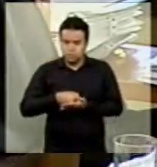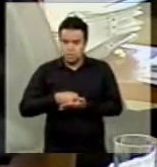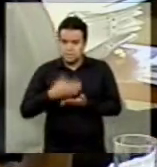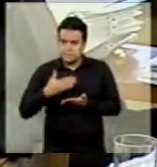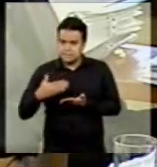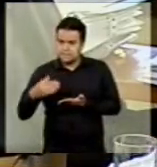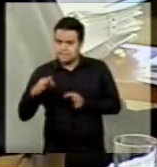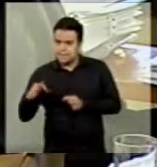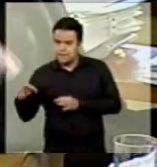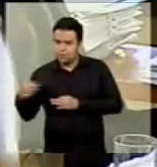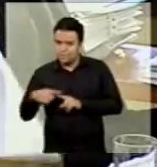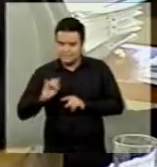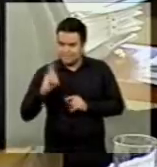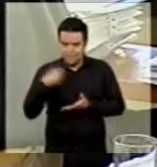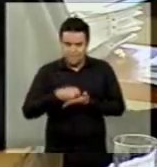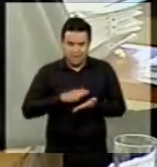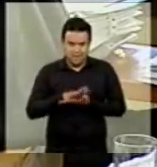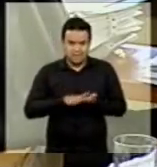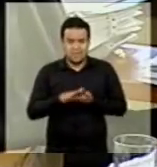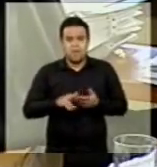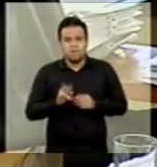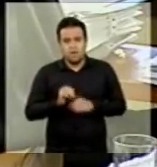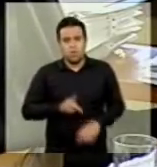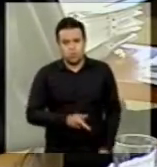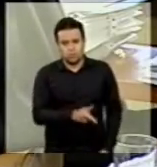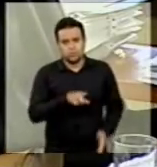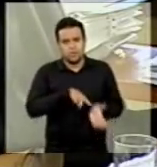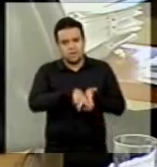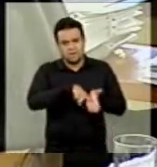a investigação terá prosseguimento.